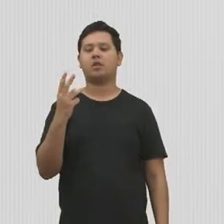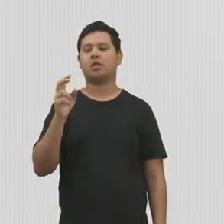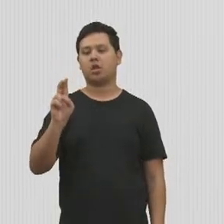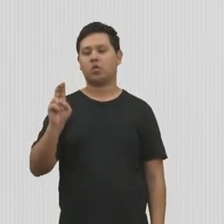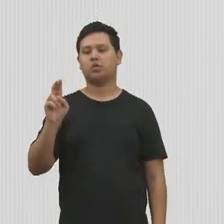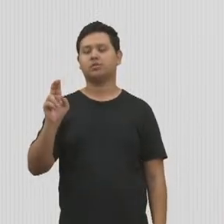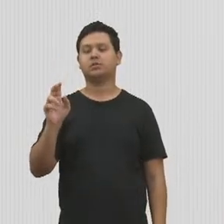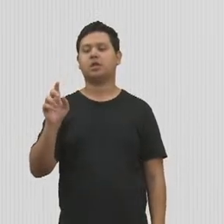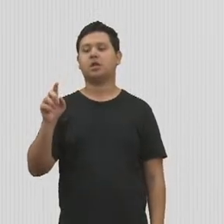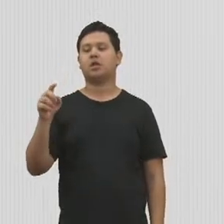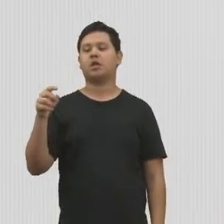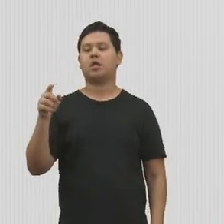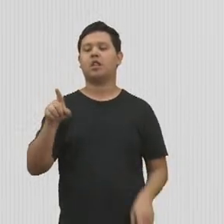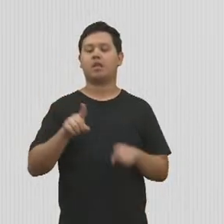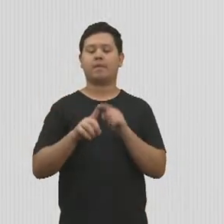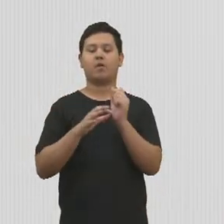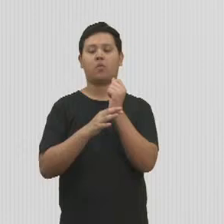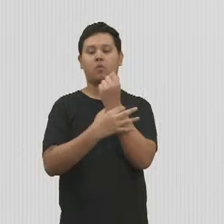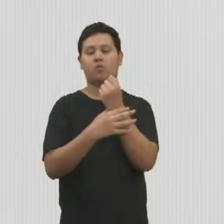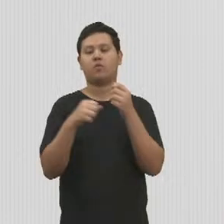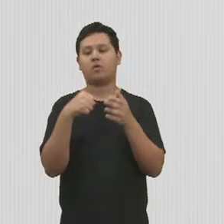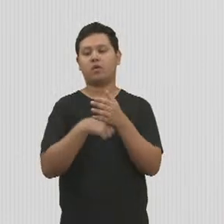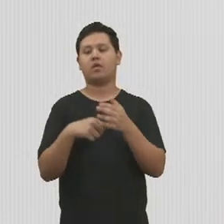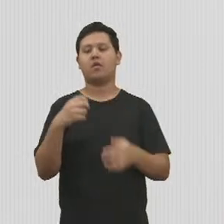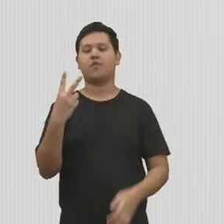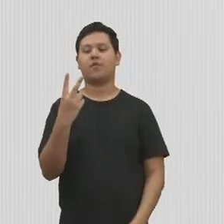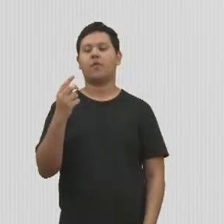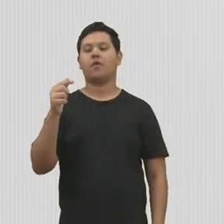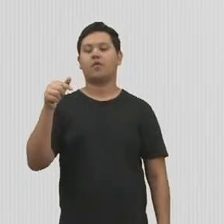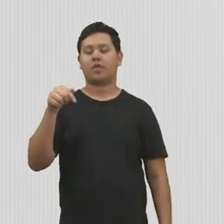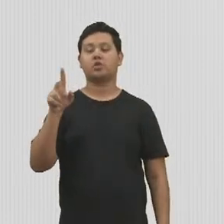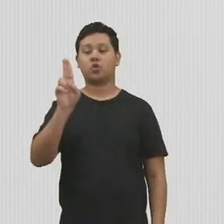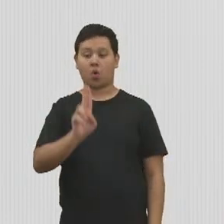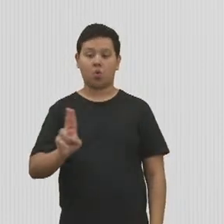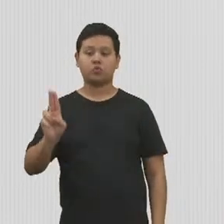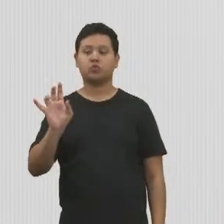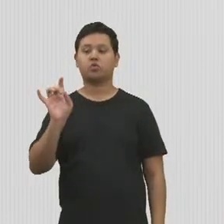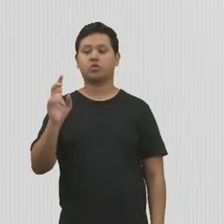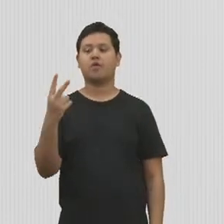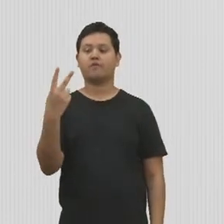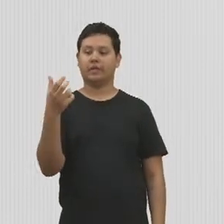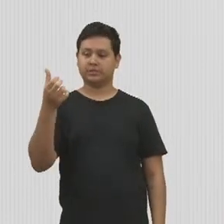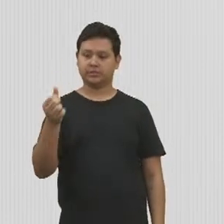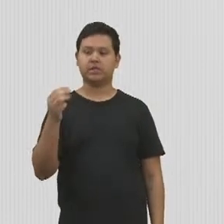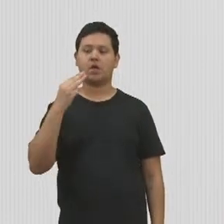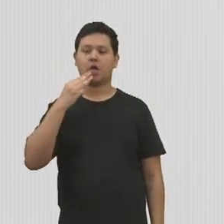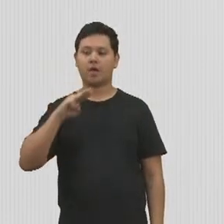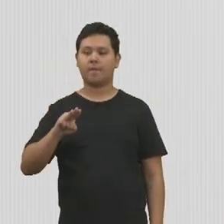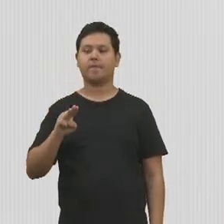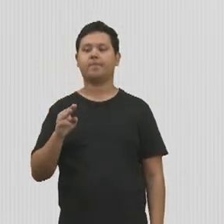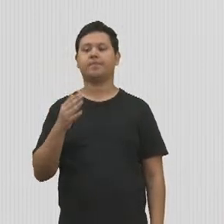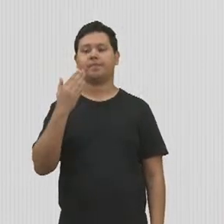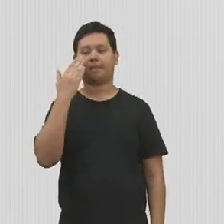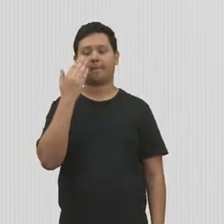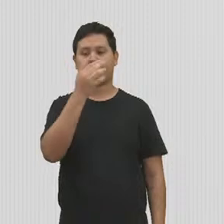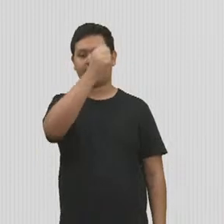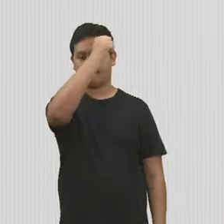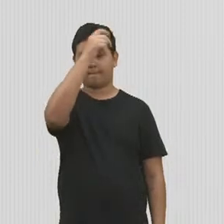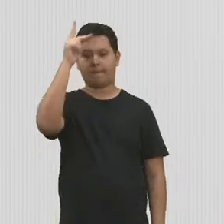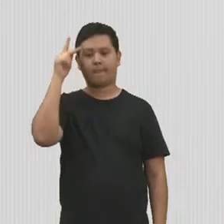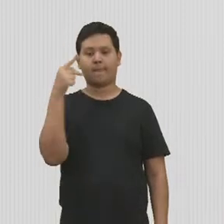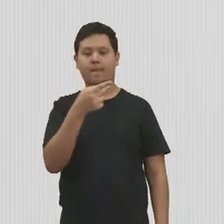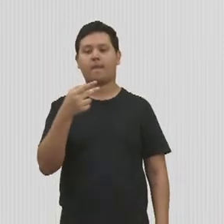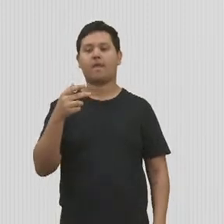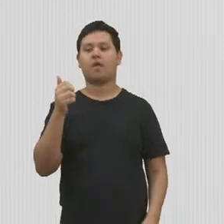32, segurança e defesa 27 milhões e gasto 26, administração, previmos 14